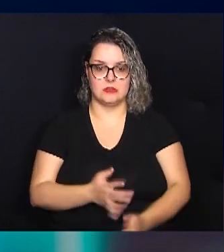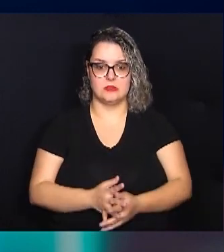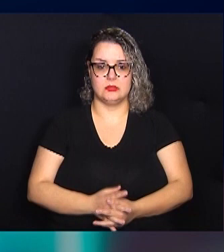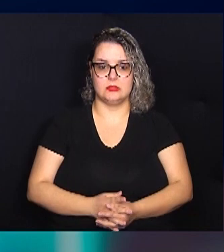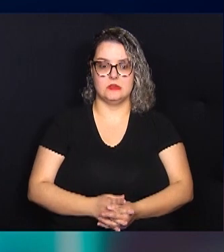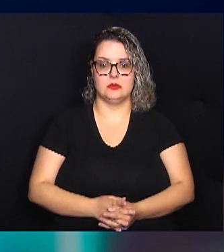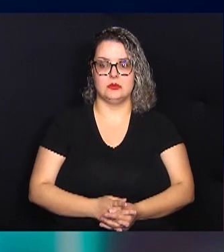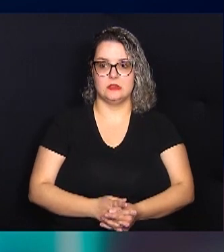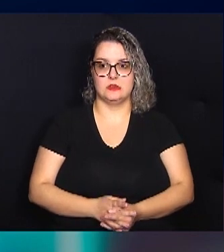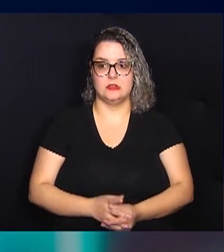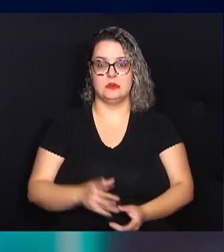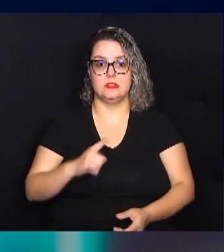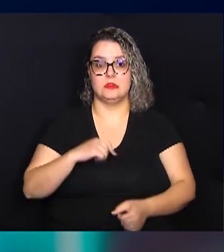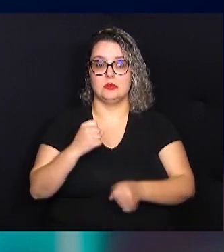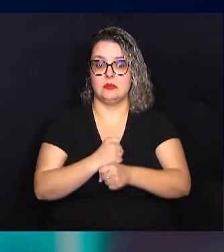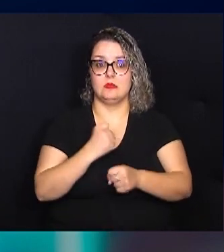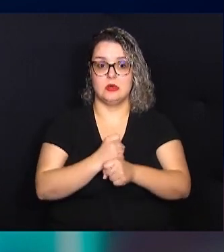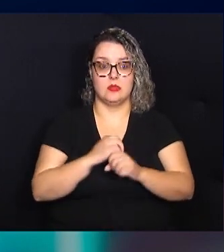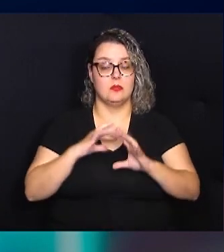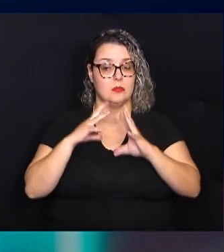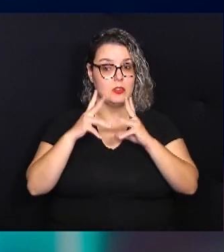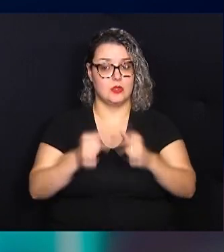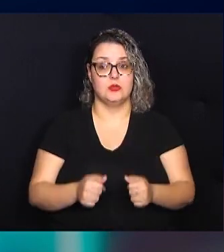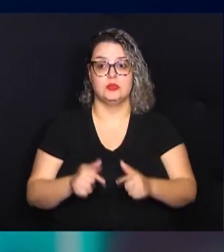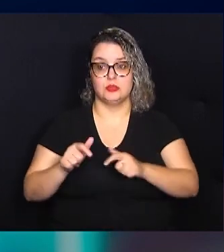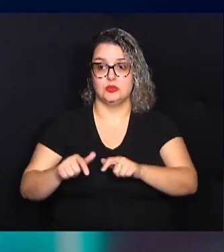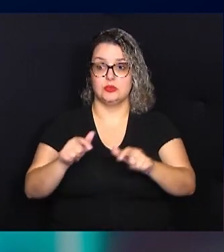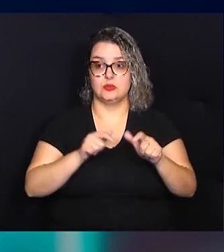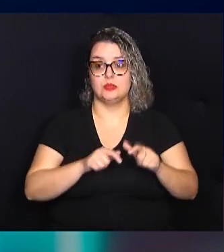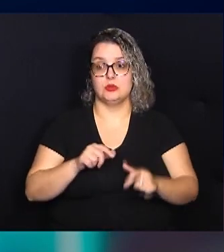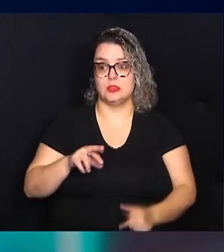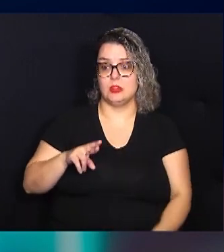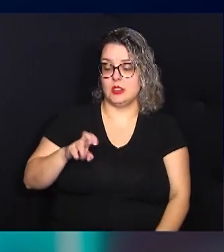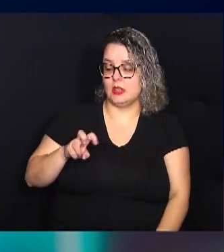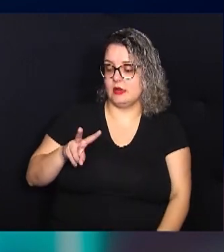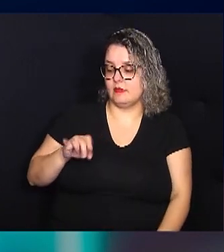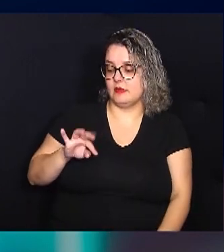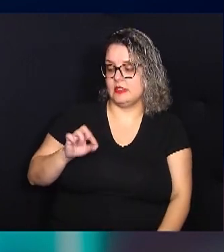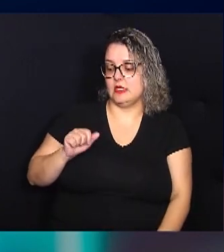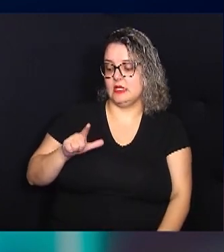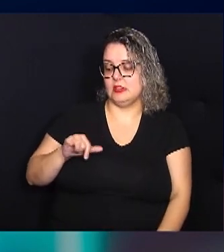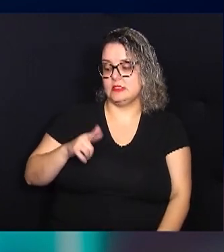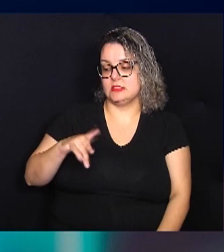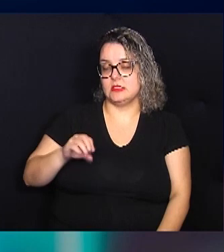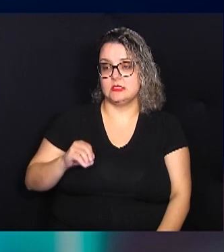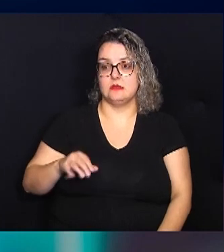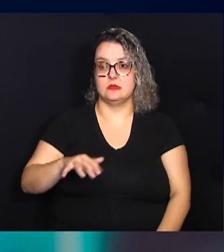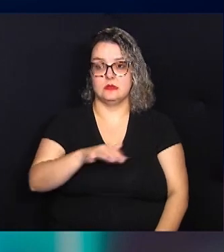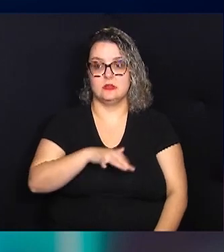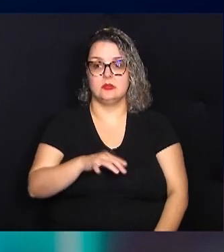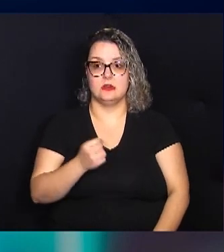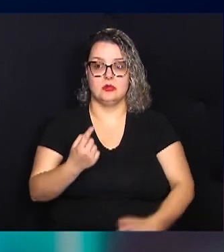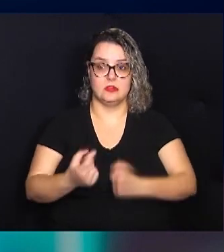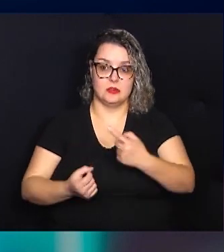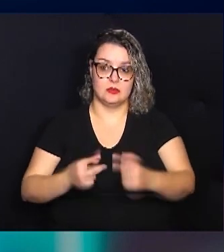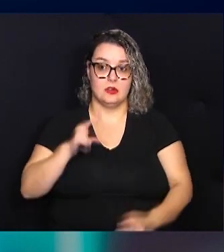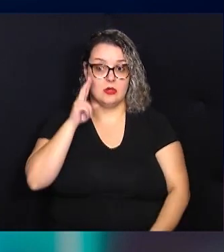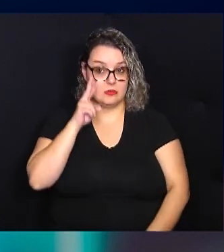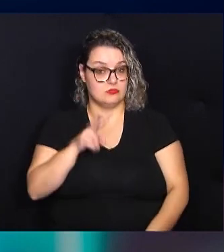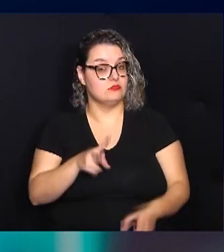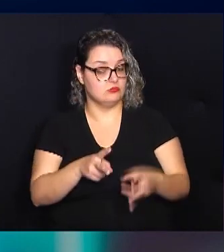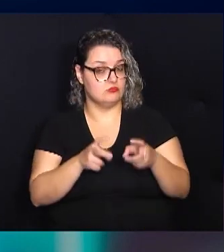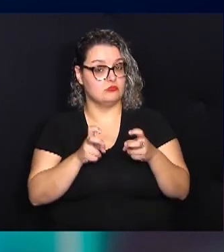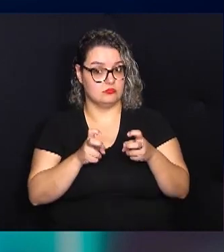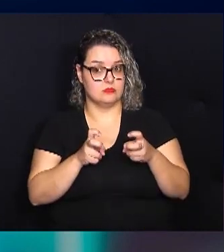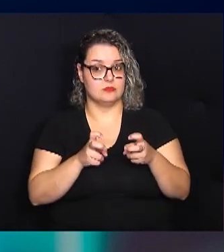Há necessidade de uma reforma completa lá das instalações e revitalização da área, né? A gente já fez alguma revitalização lá que quem passa lá pode notar.